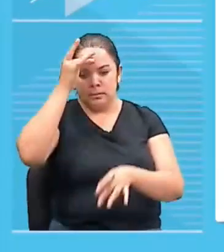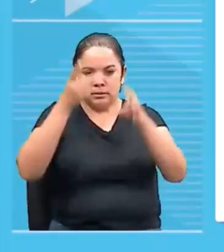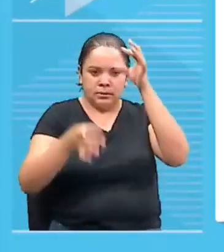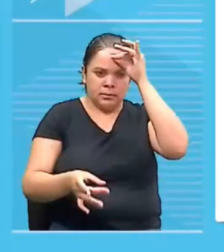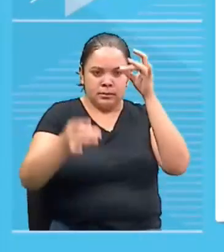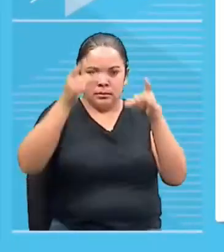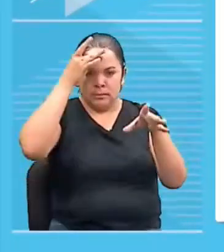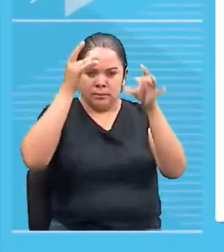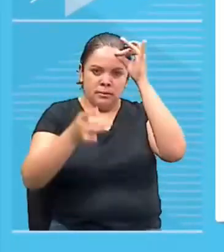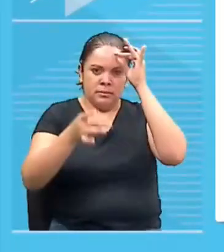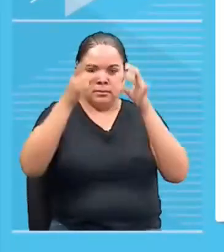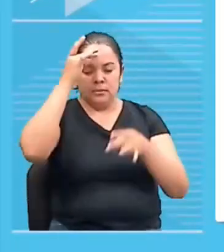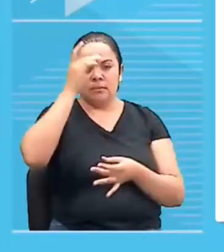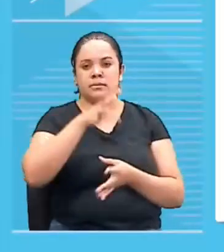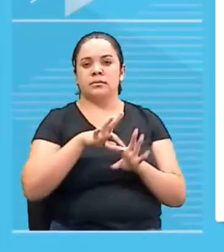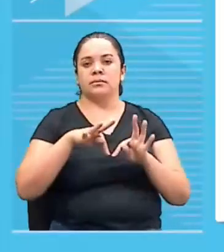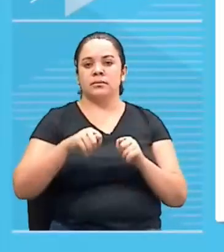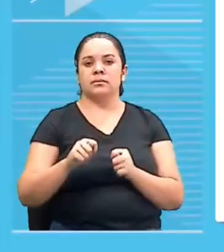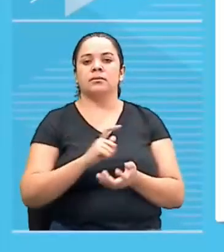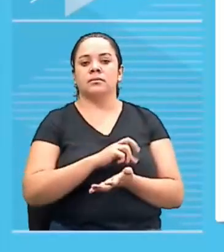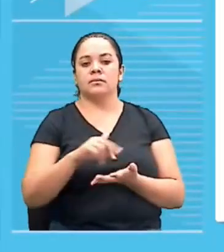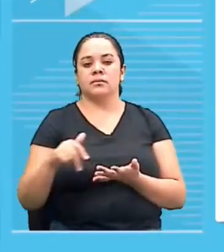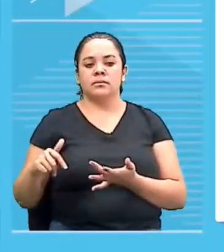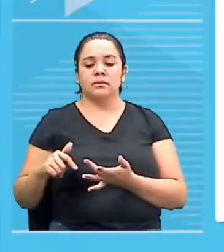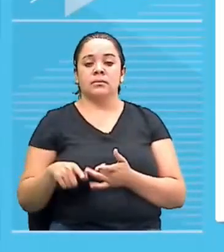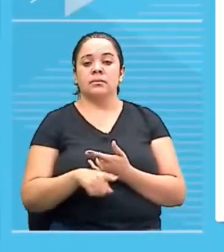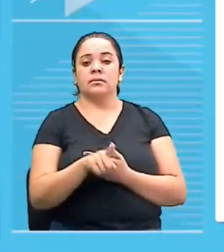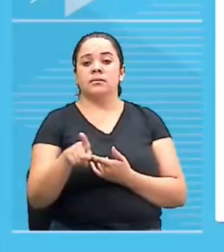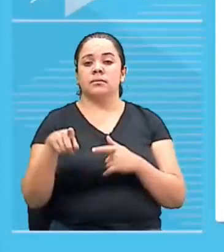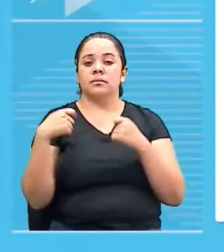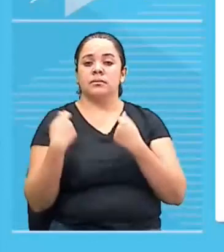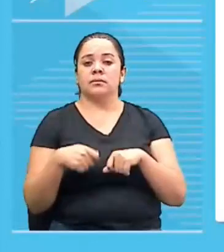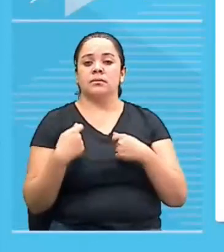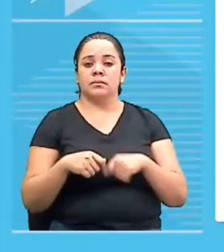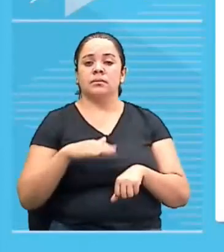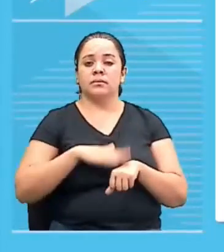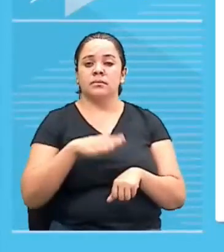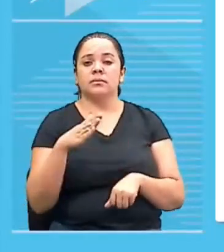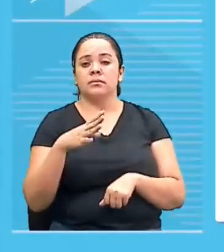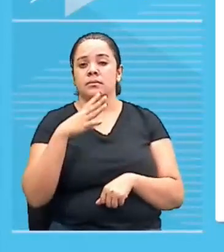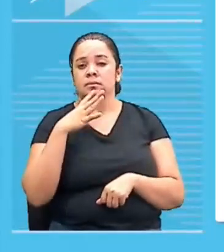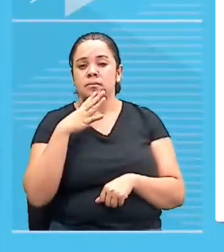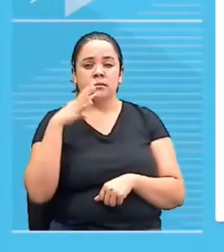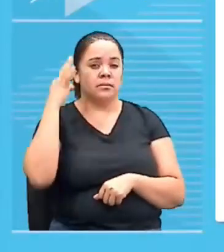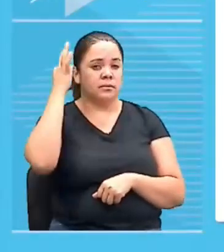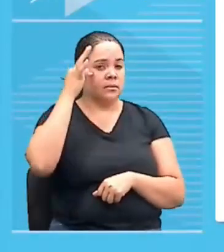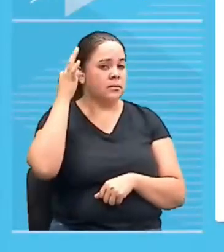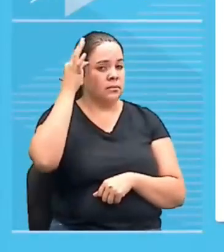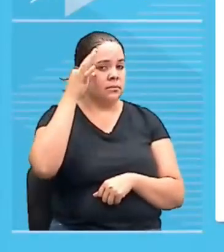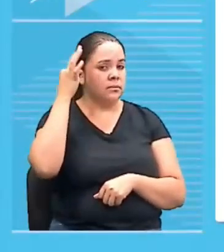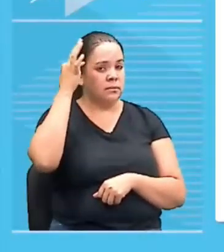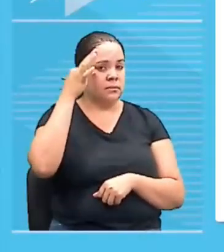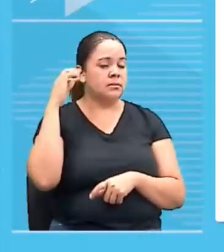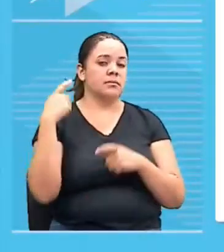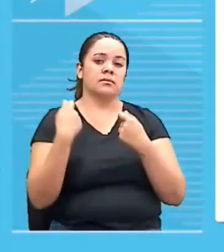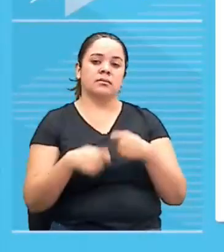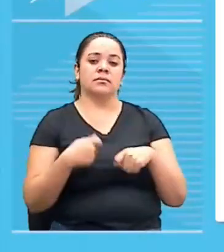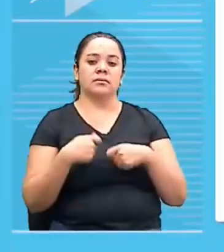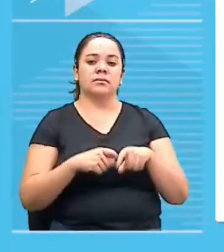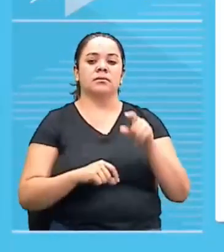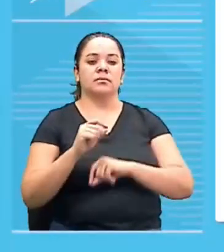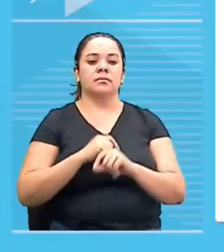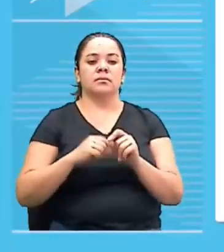as coisas. Você precisa saber muito mais do que um conhecimento teórico. Você também precisa